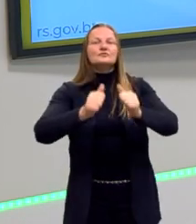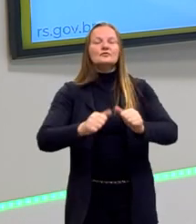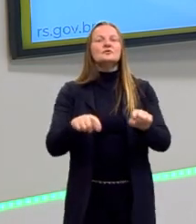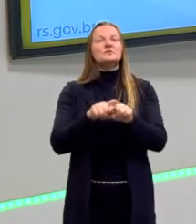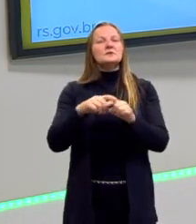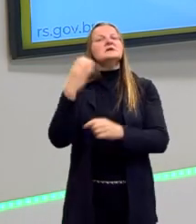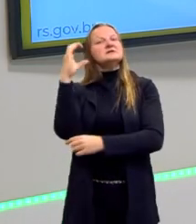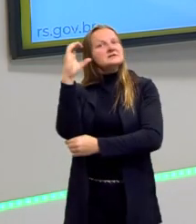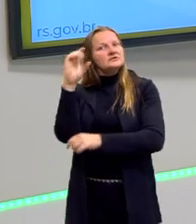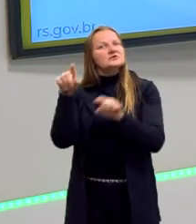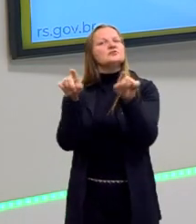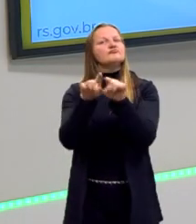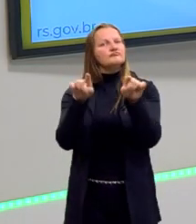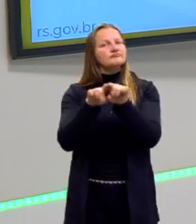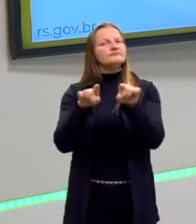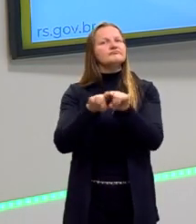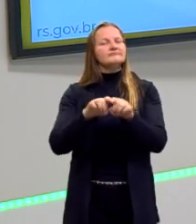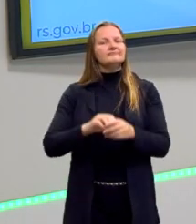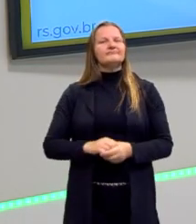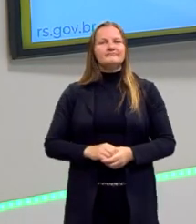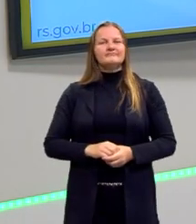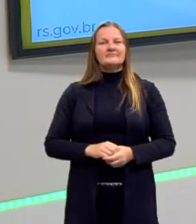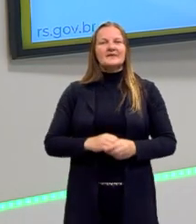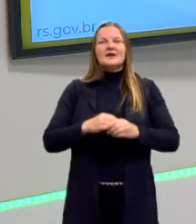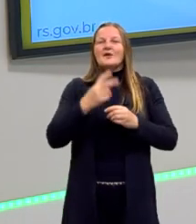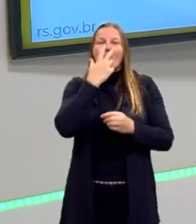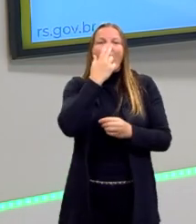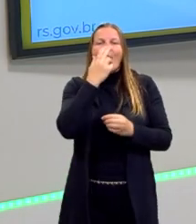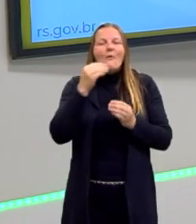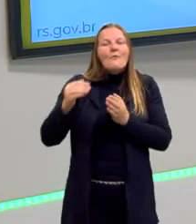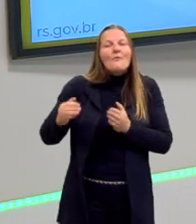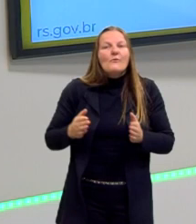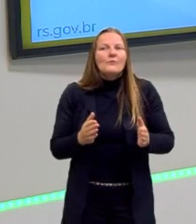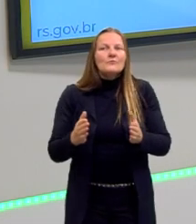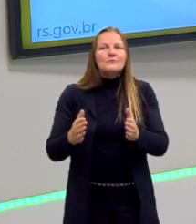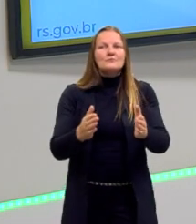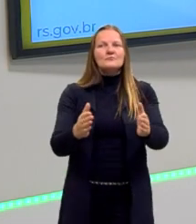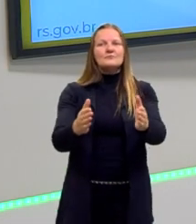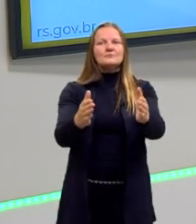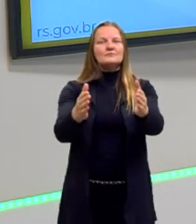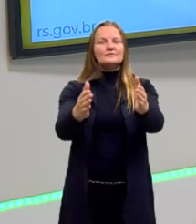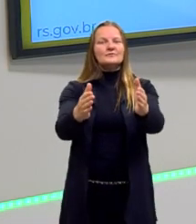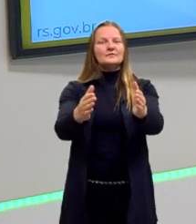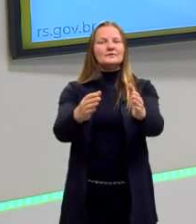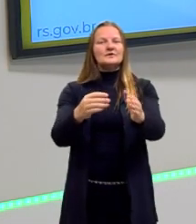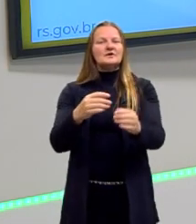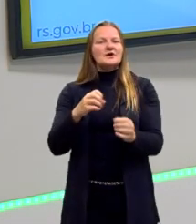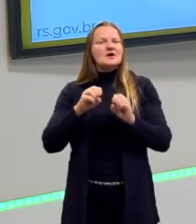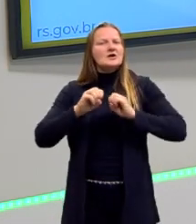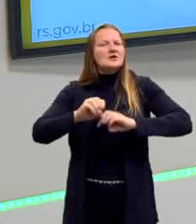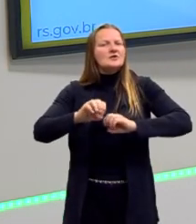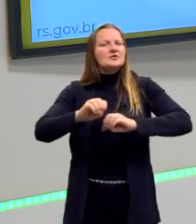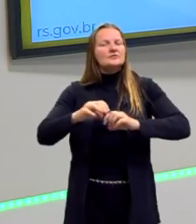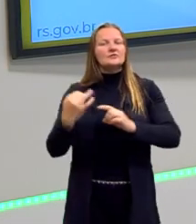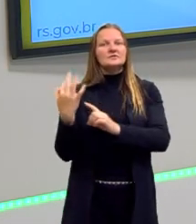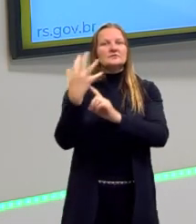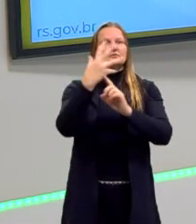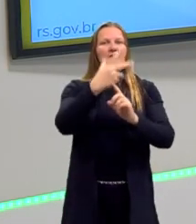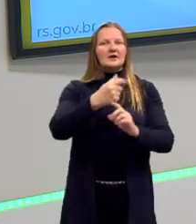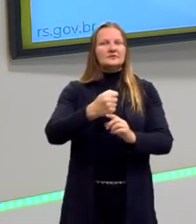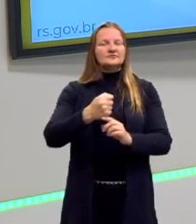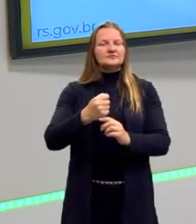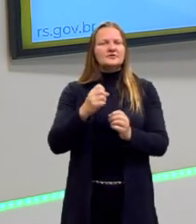do cientista né Isso é uma caminhada portanto nós falávamos dia antes essa questão da educação da arte né